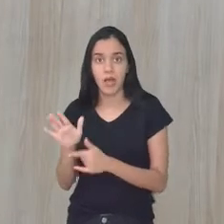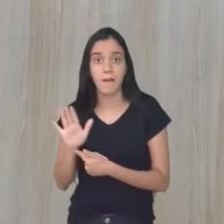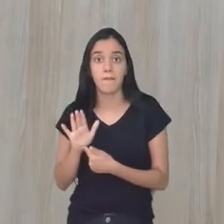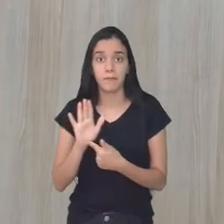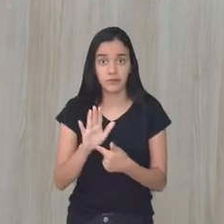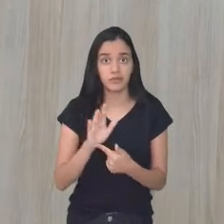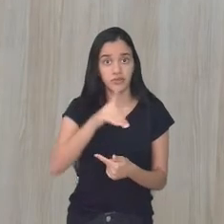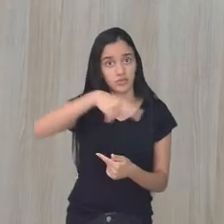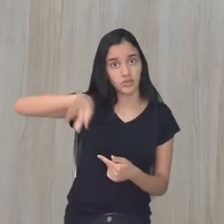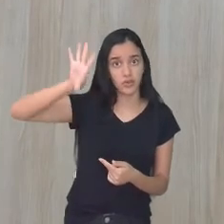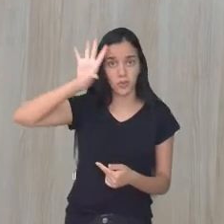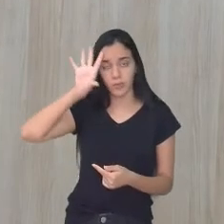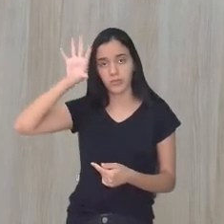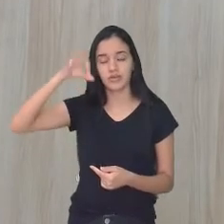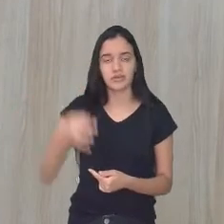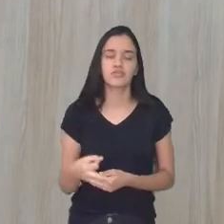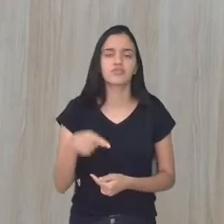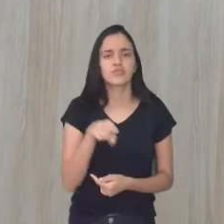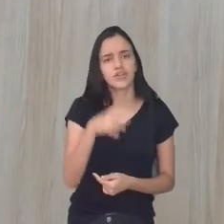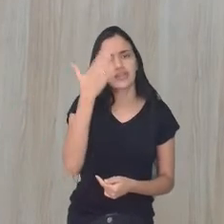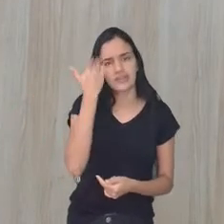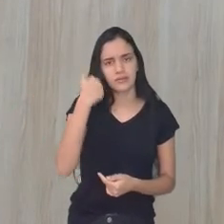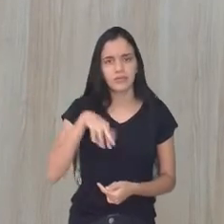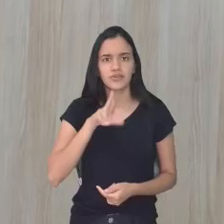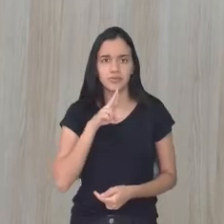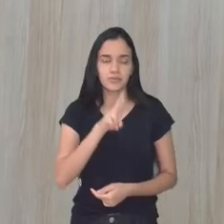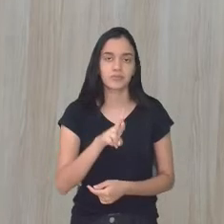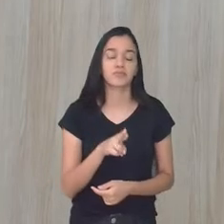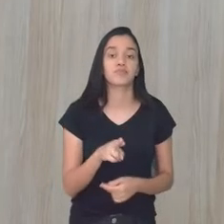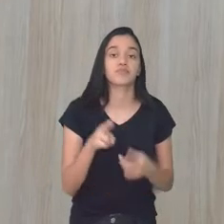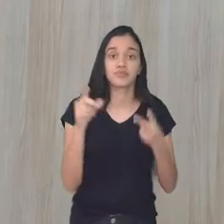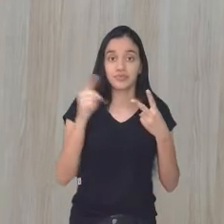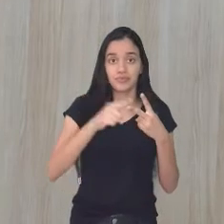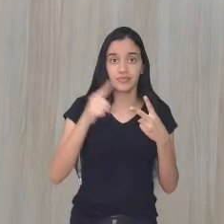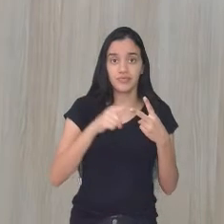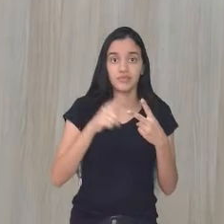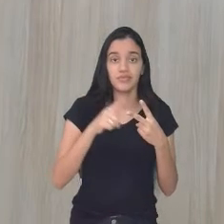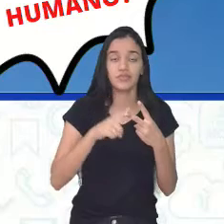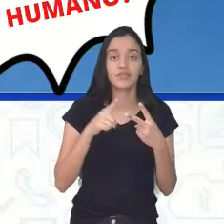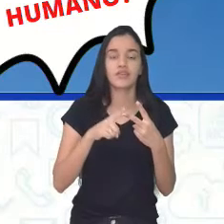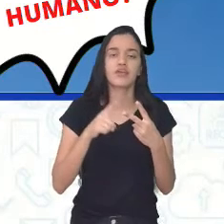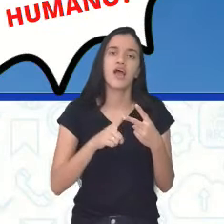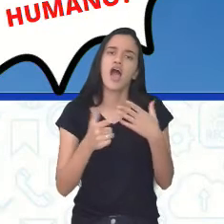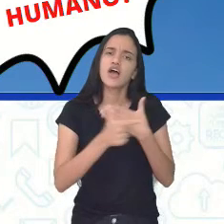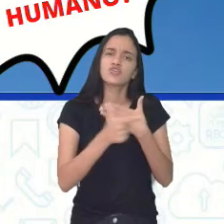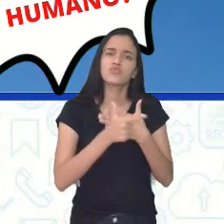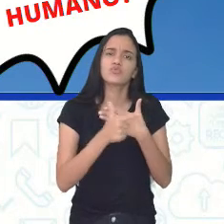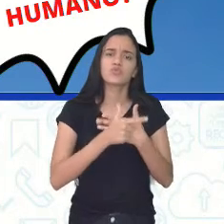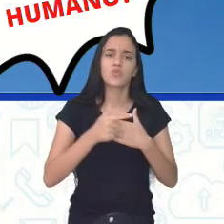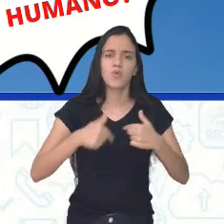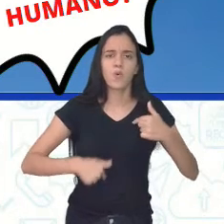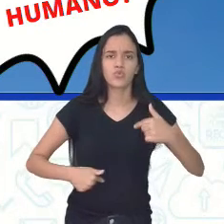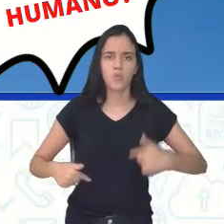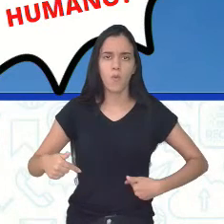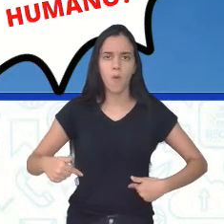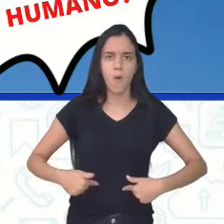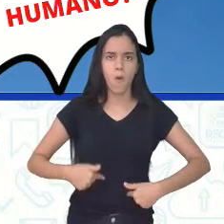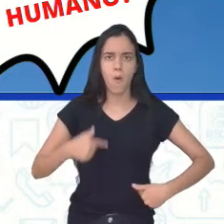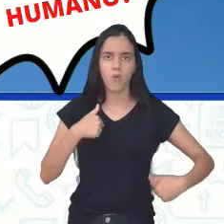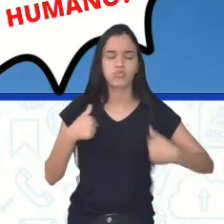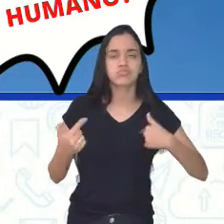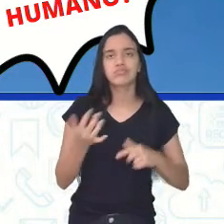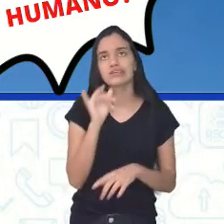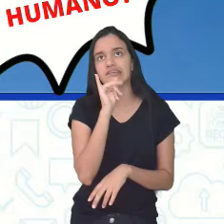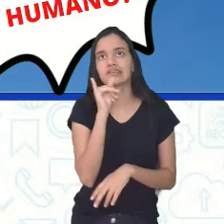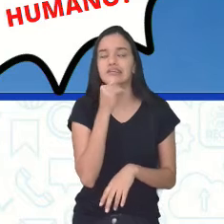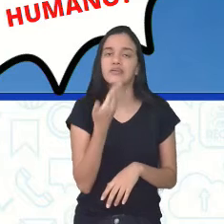que você compreendeu, que você sabe a resposta. A outra, quem coordena as funções dos órgãos? Né? Quando eu digo